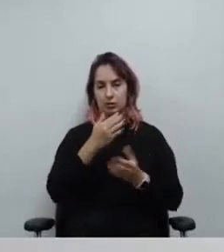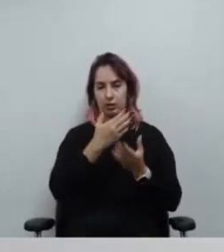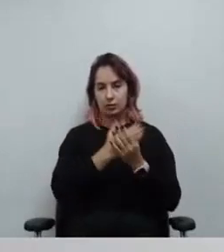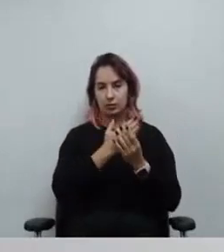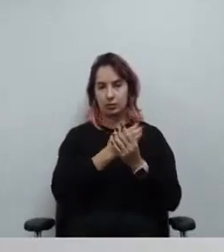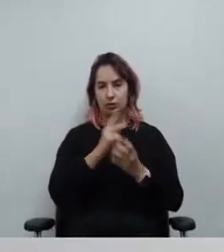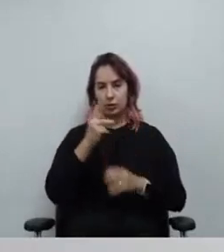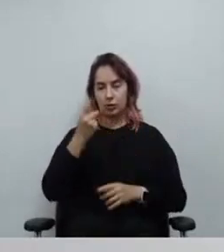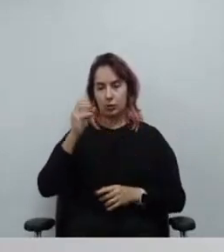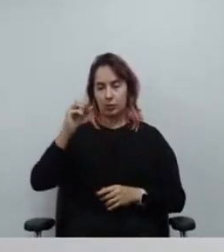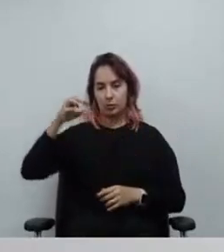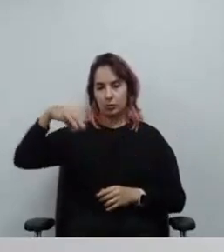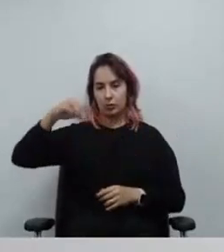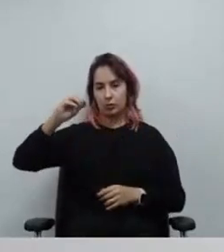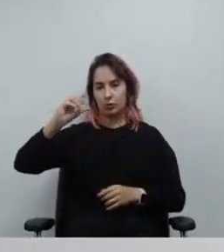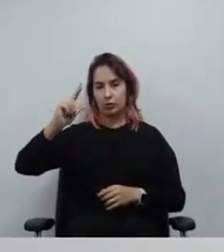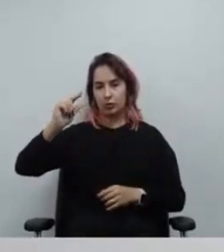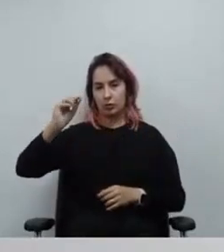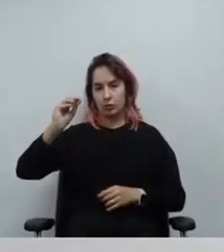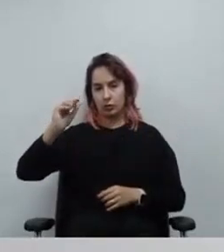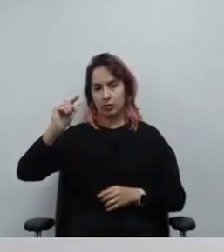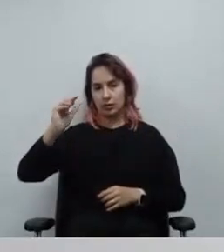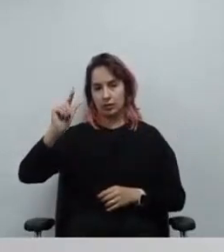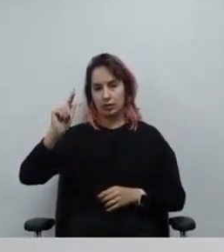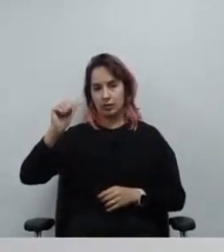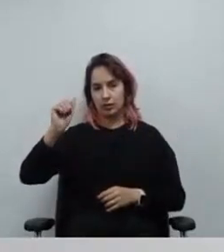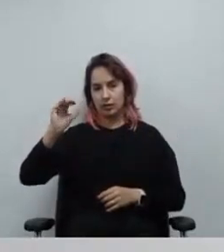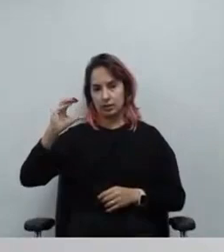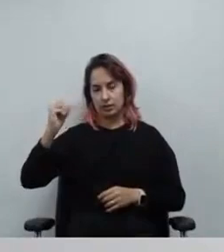homologação do resultado do 9º concurso. Todos concordam?